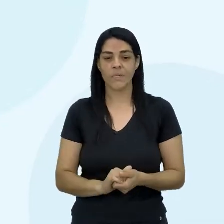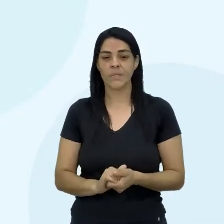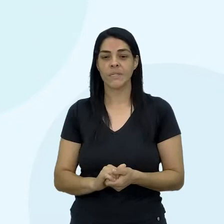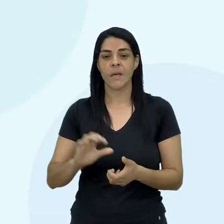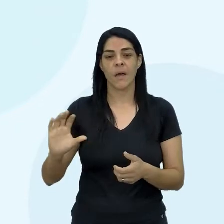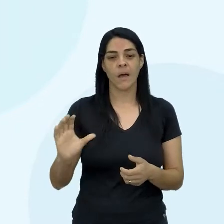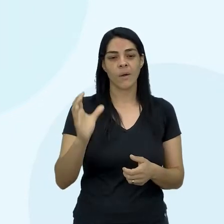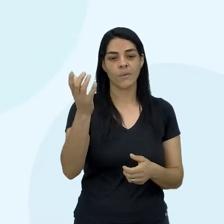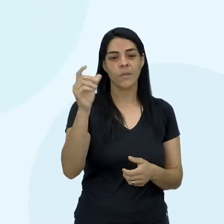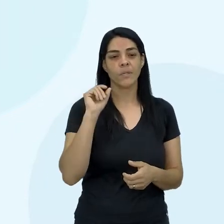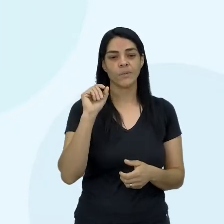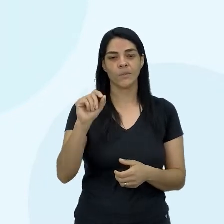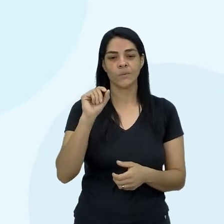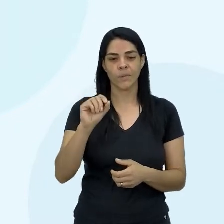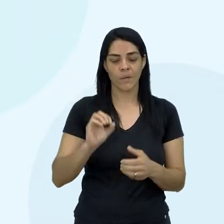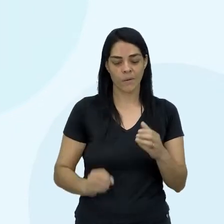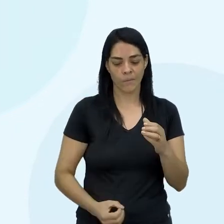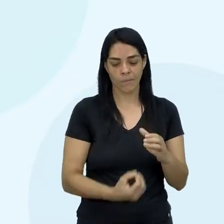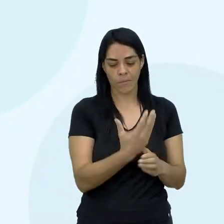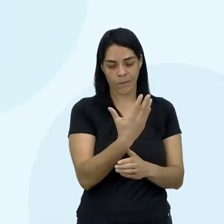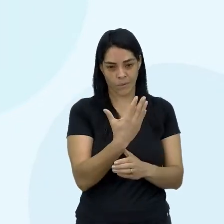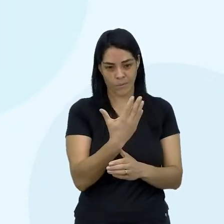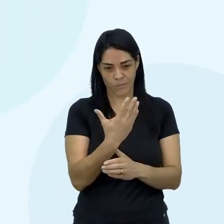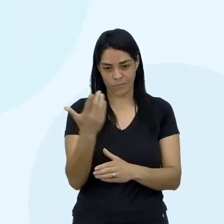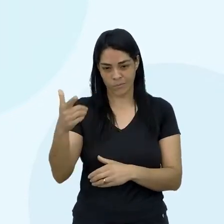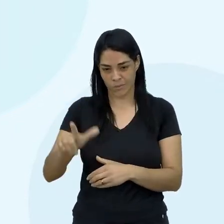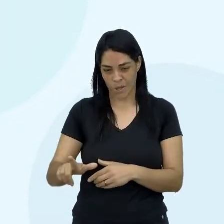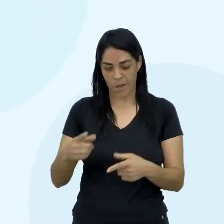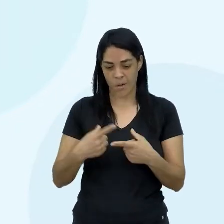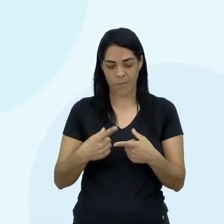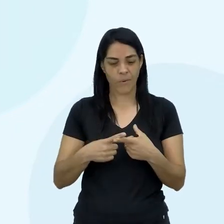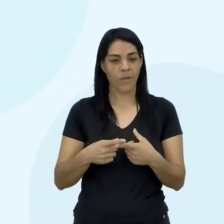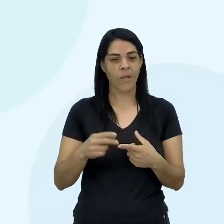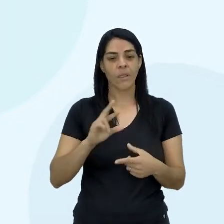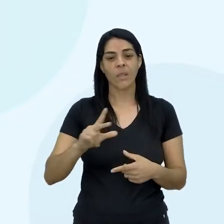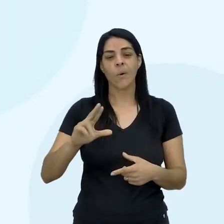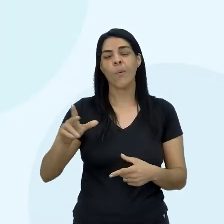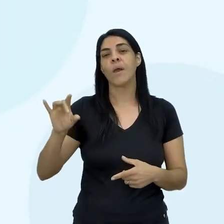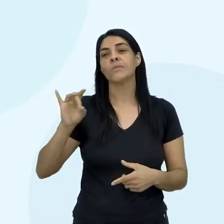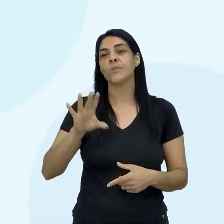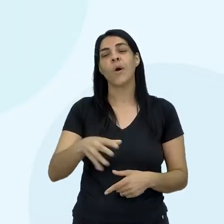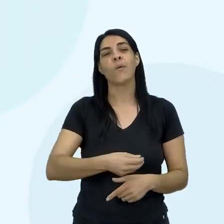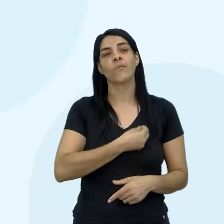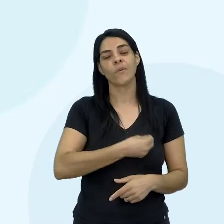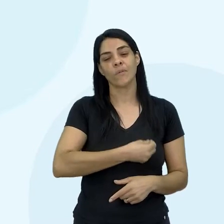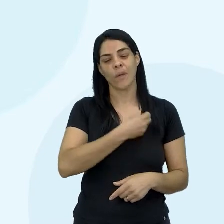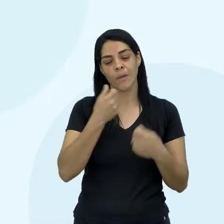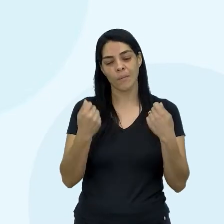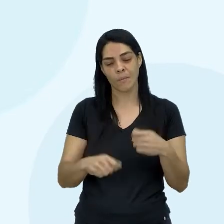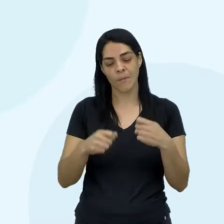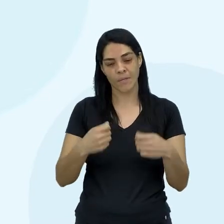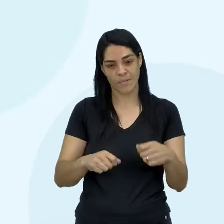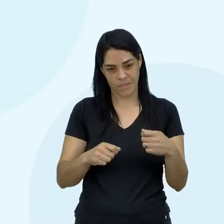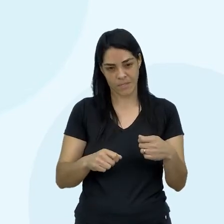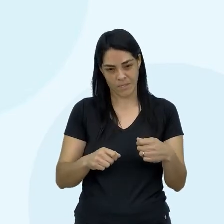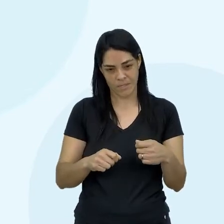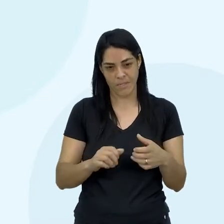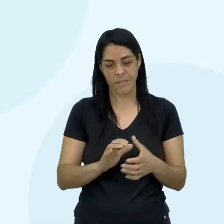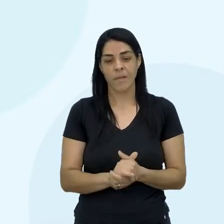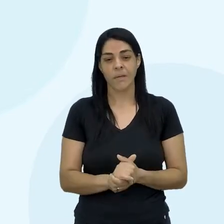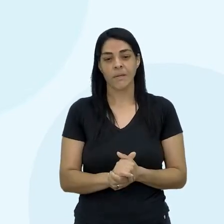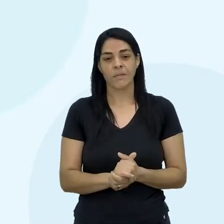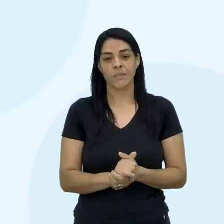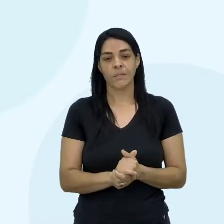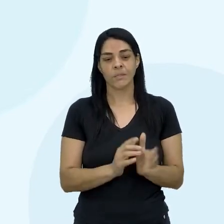a reprodução. Porque não basta sobreviver. Você tem que construir aí um legado